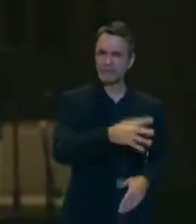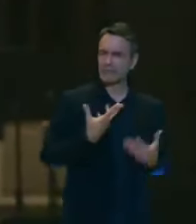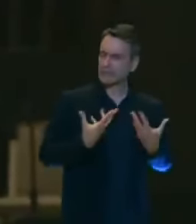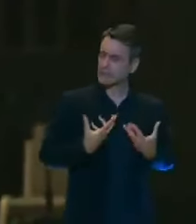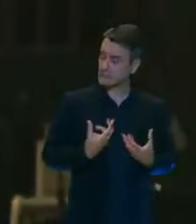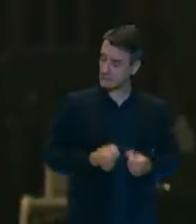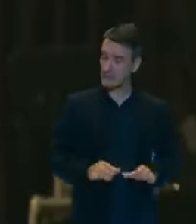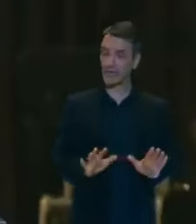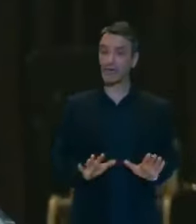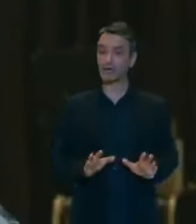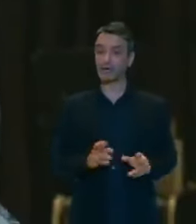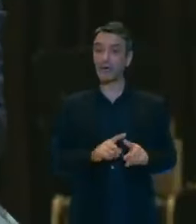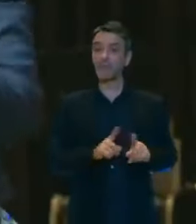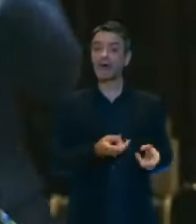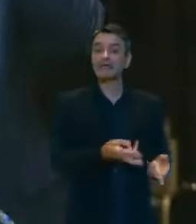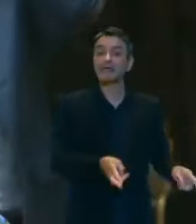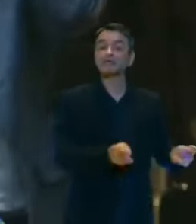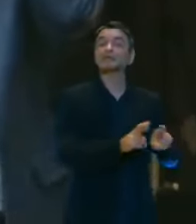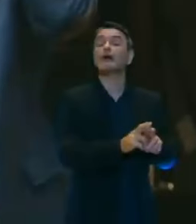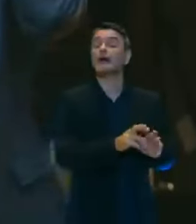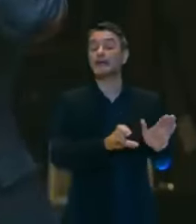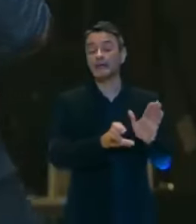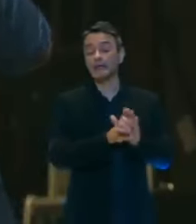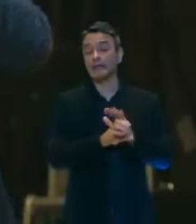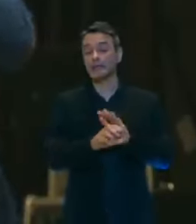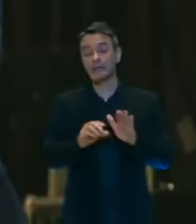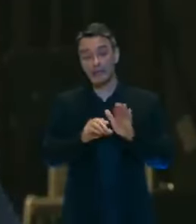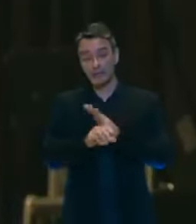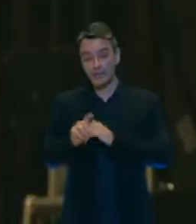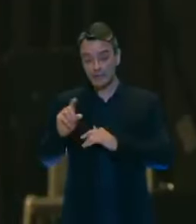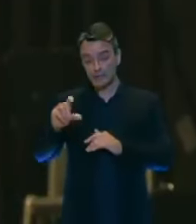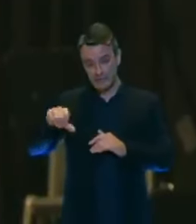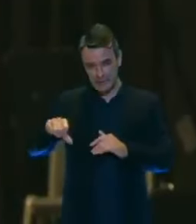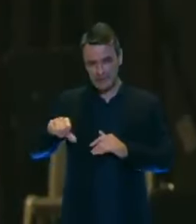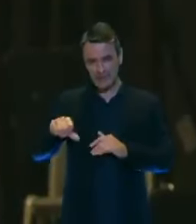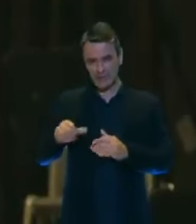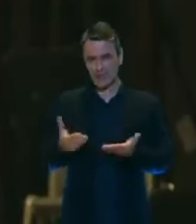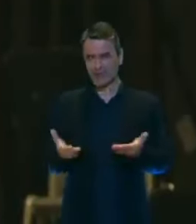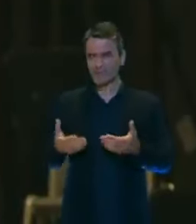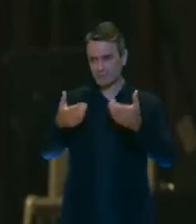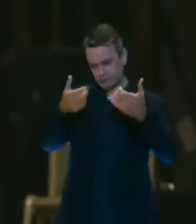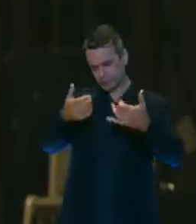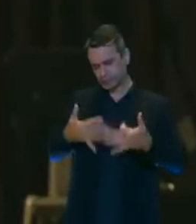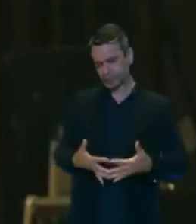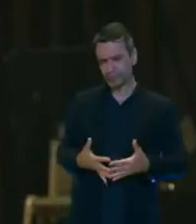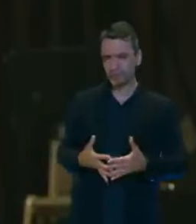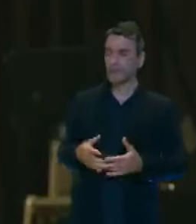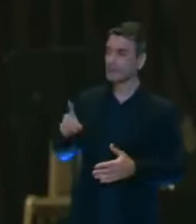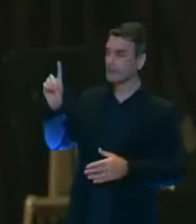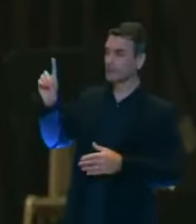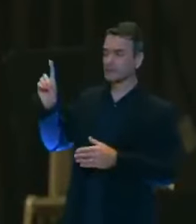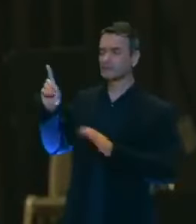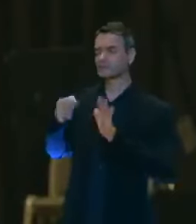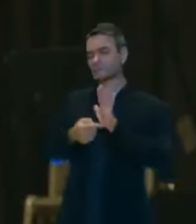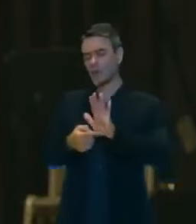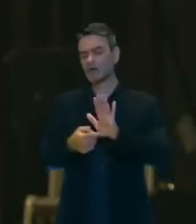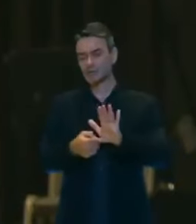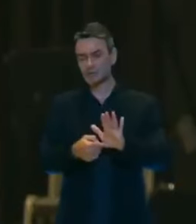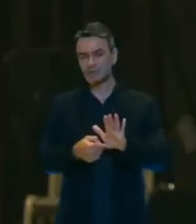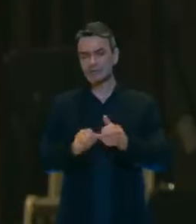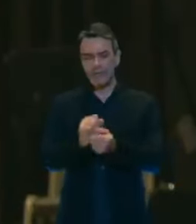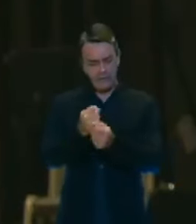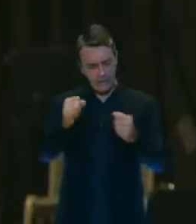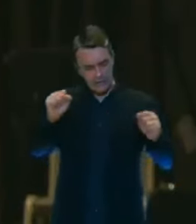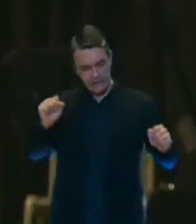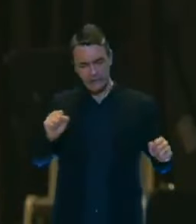Deus. Eu gosto de Êxodo 19, quando Deus revela a sua grandeza ao povo que está andando já